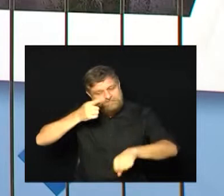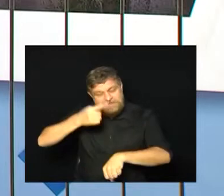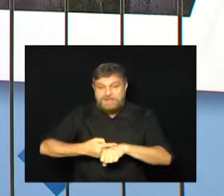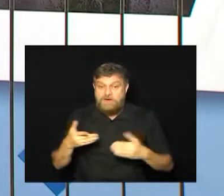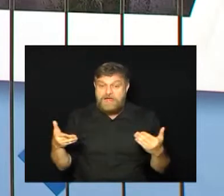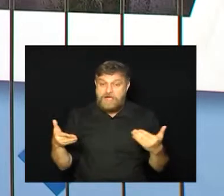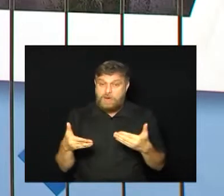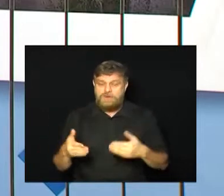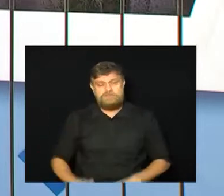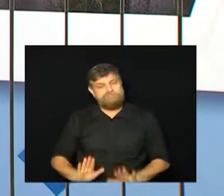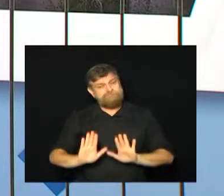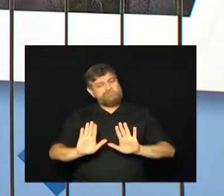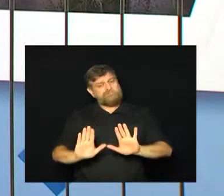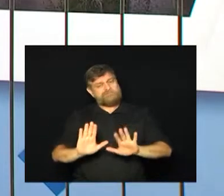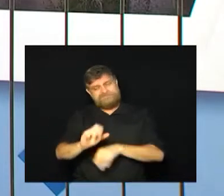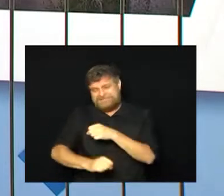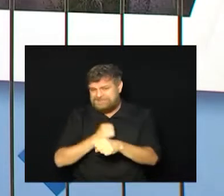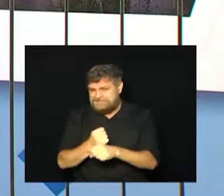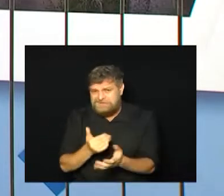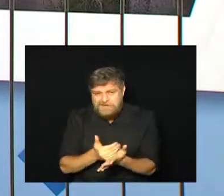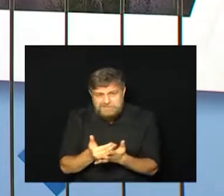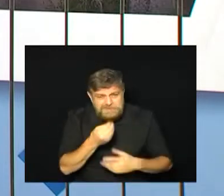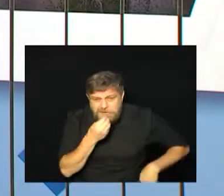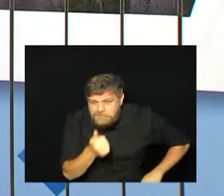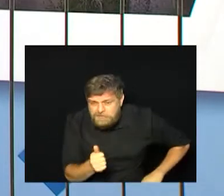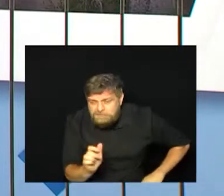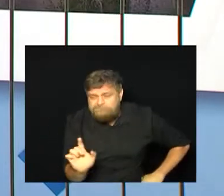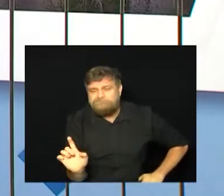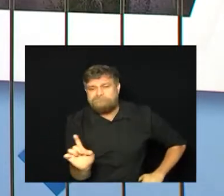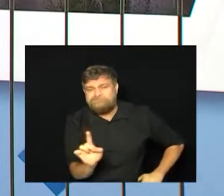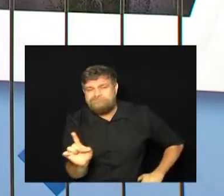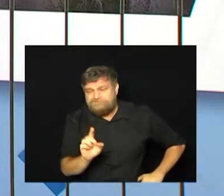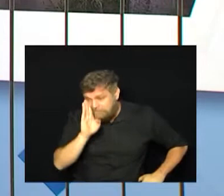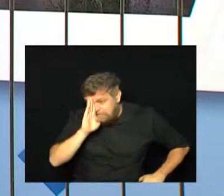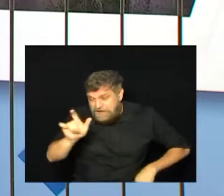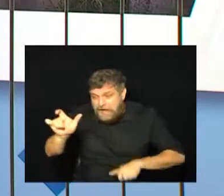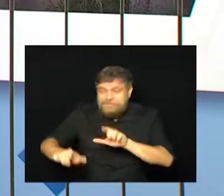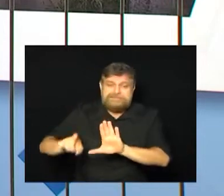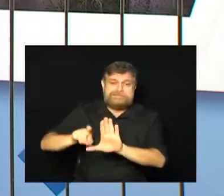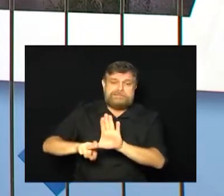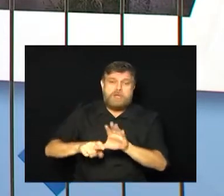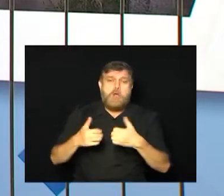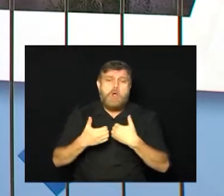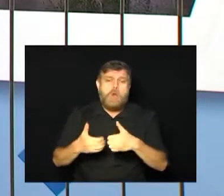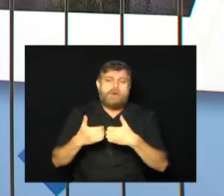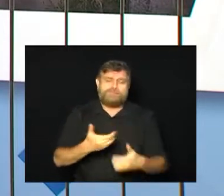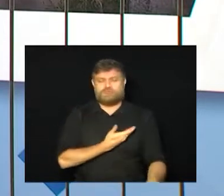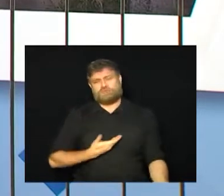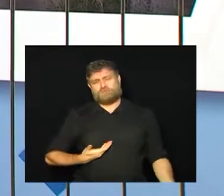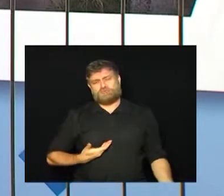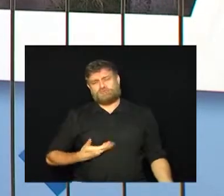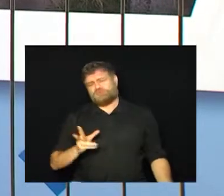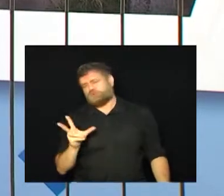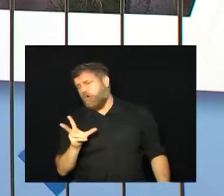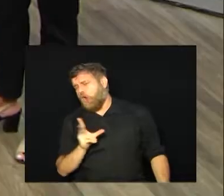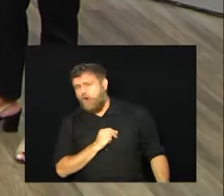momento. Mas esse ano não começa tão bom, principalmente para quem depende do transporte público. Isso porque, olha